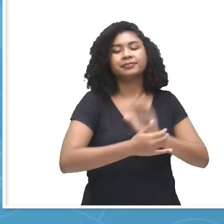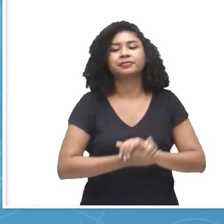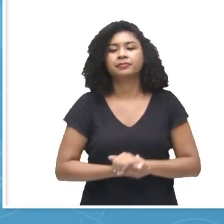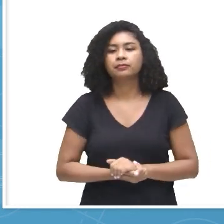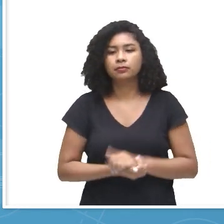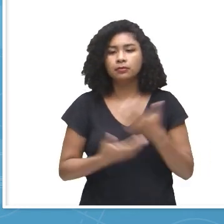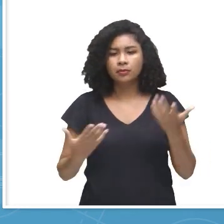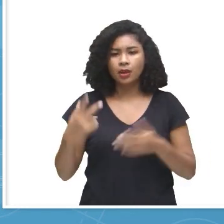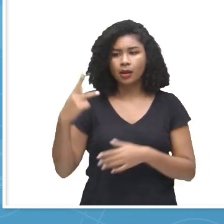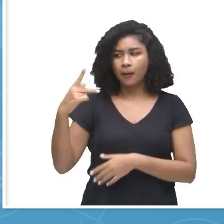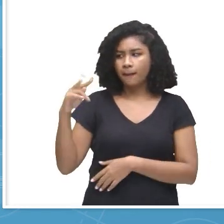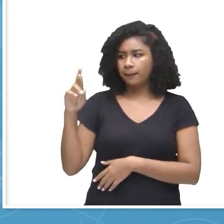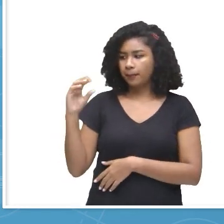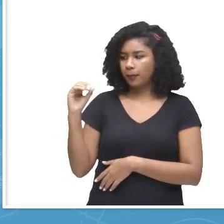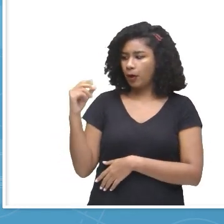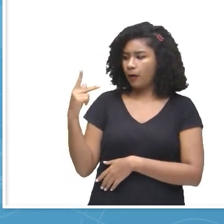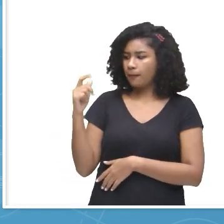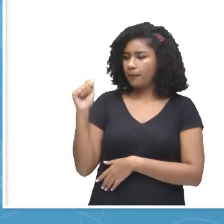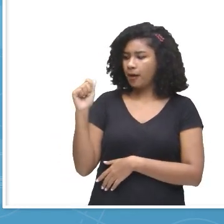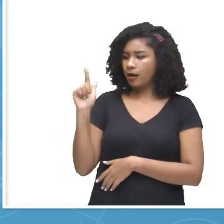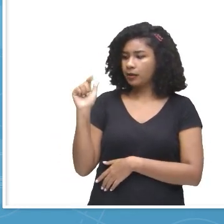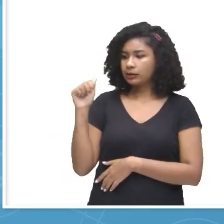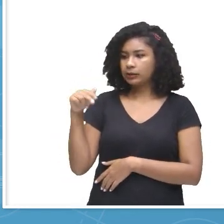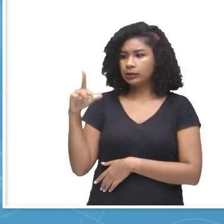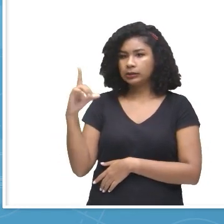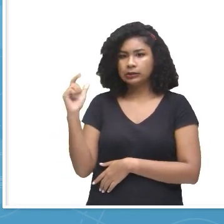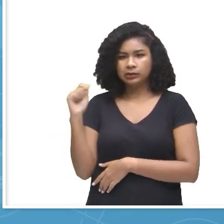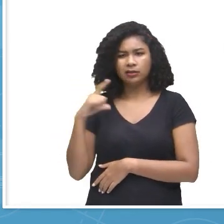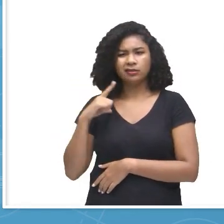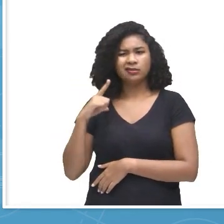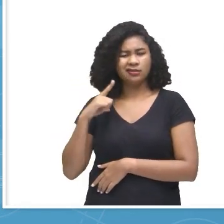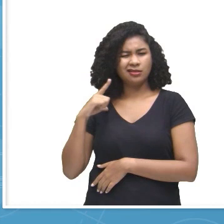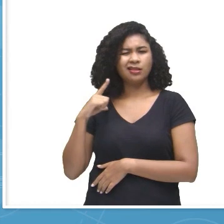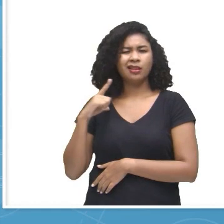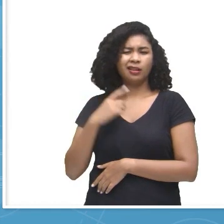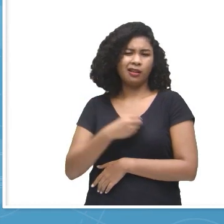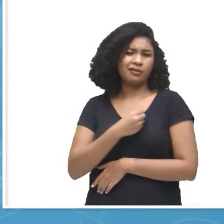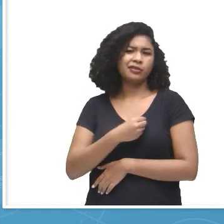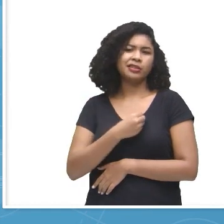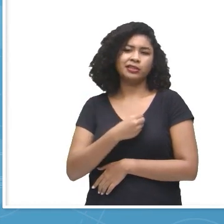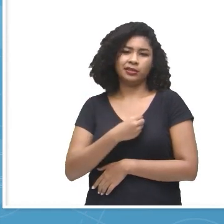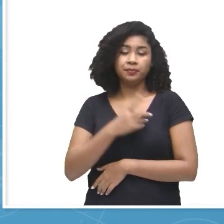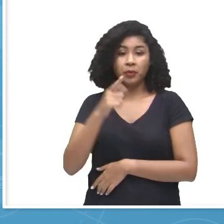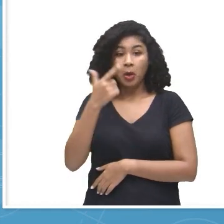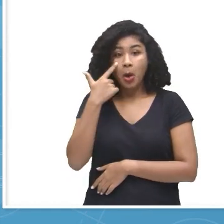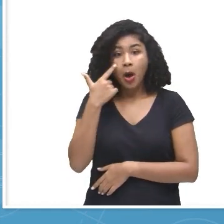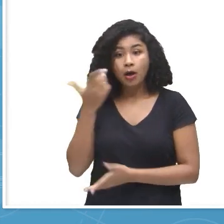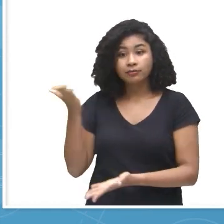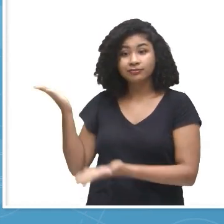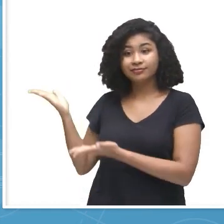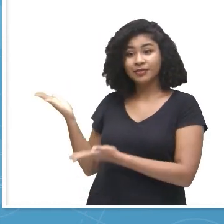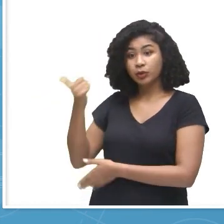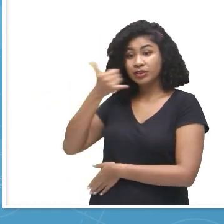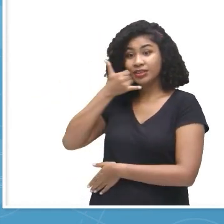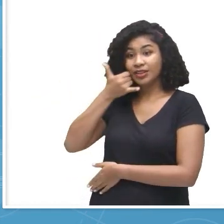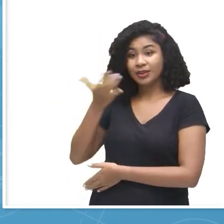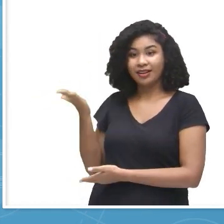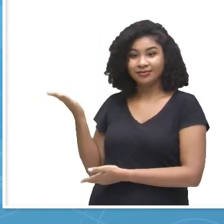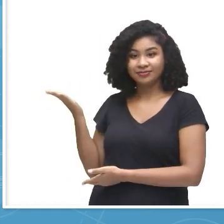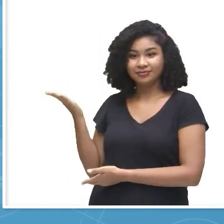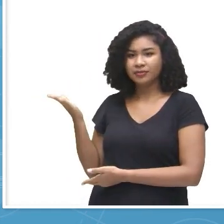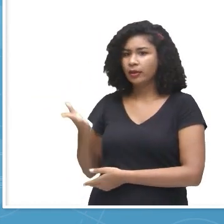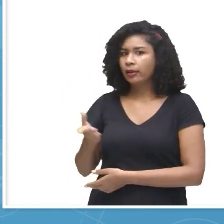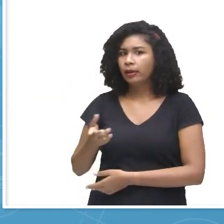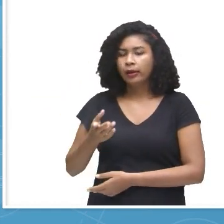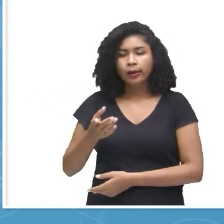uma constante para a gente. Eu vou mostrar aqui um exemplo para vocês no nosso celular. Gente, é o tempo todo aparecendo